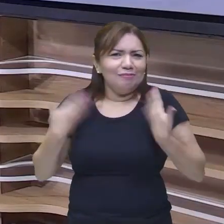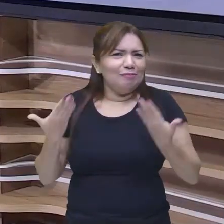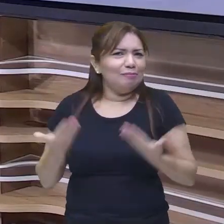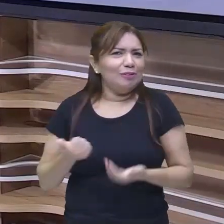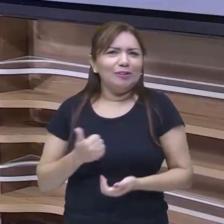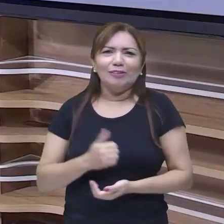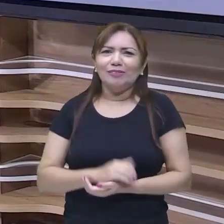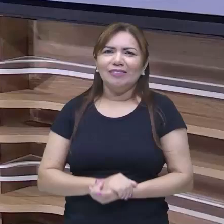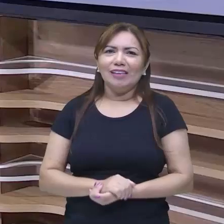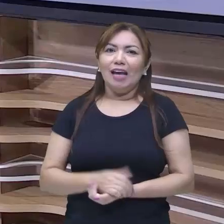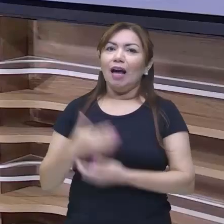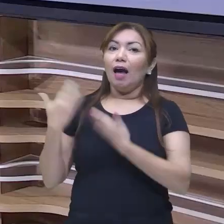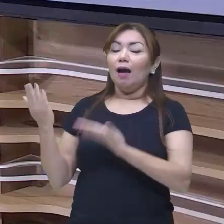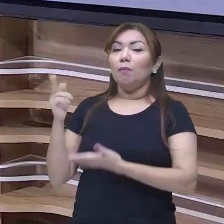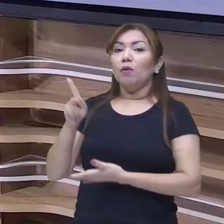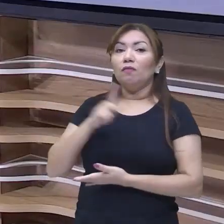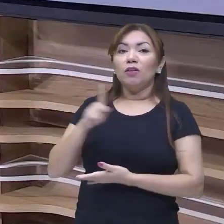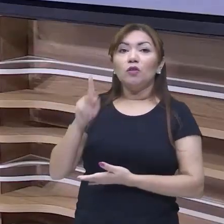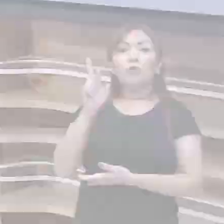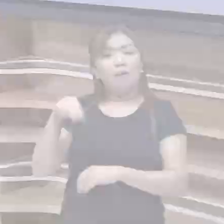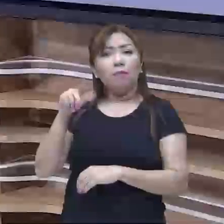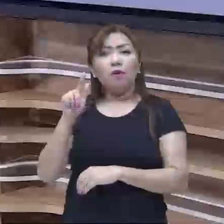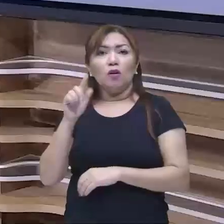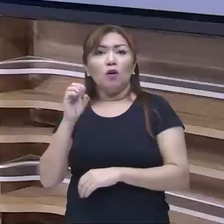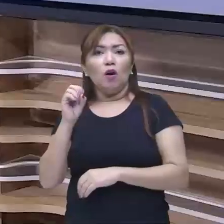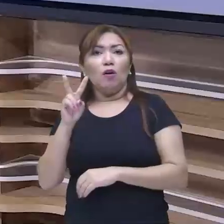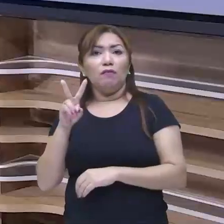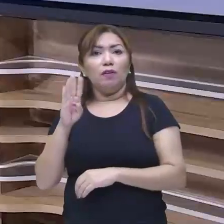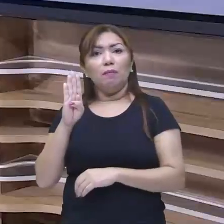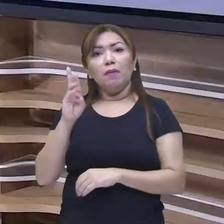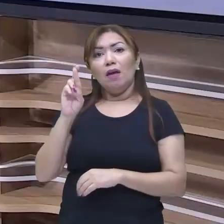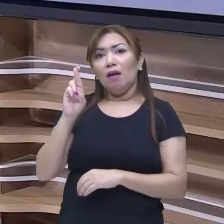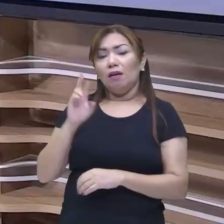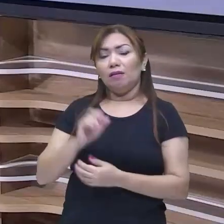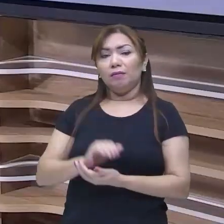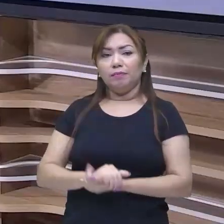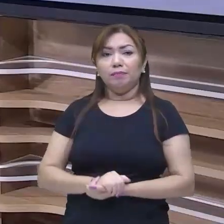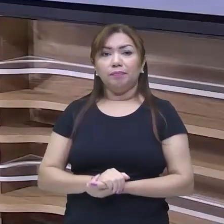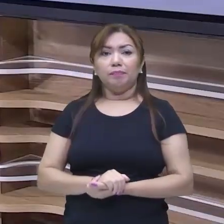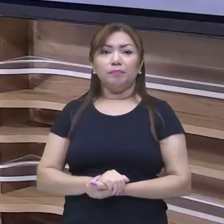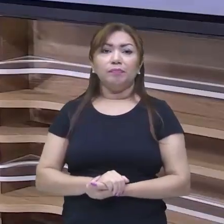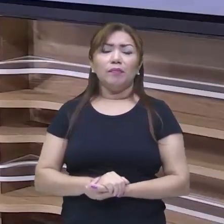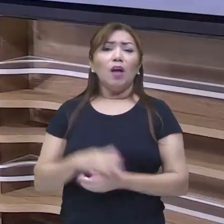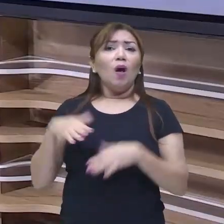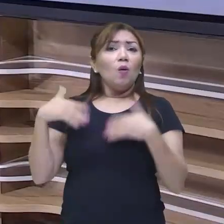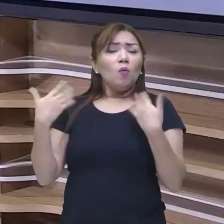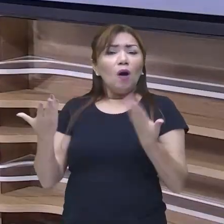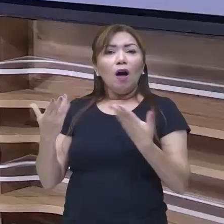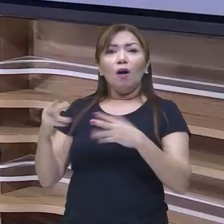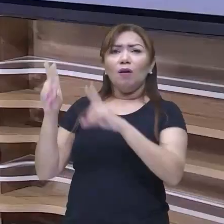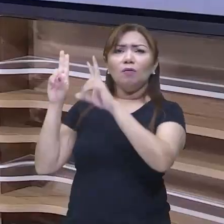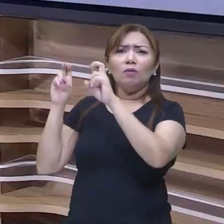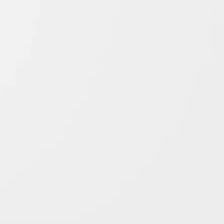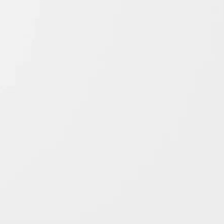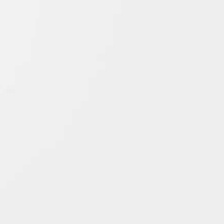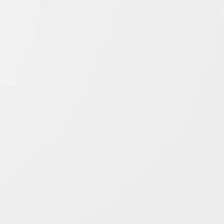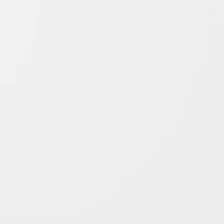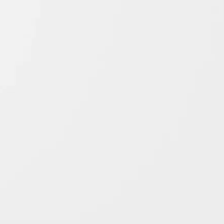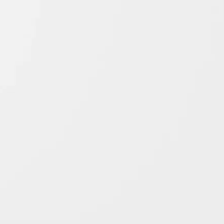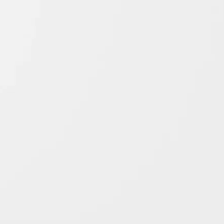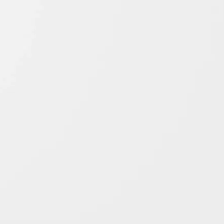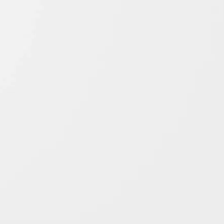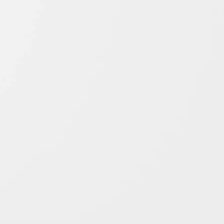muito. Eu sou a professora Renata Barbosa, então agora vamos ver qual é o nosso eixo da aula de hoje.